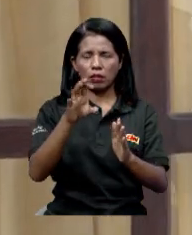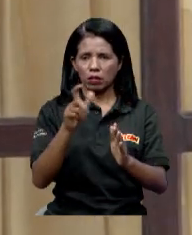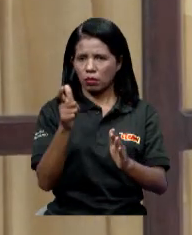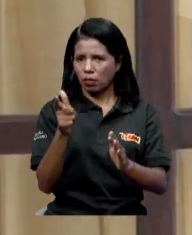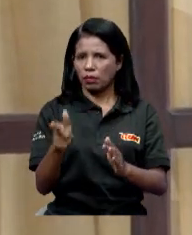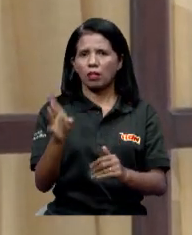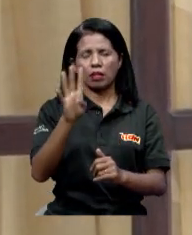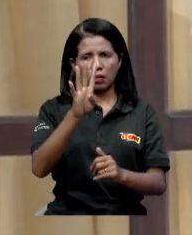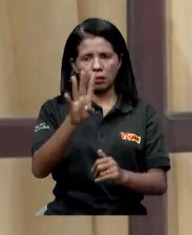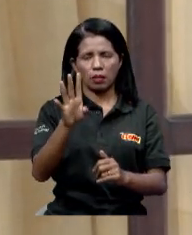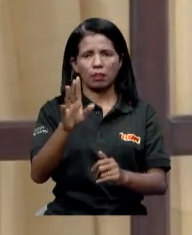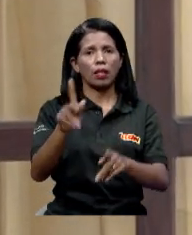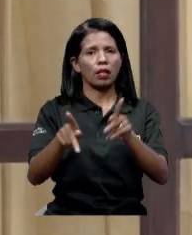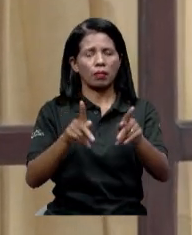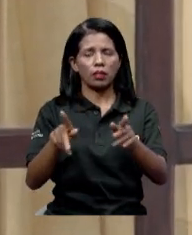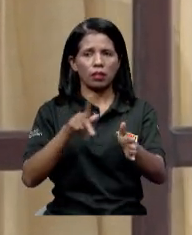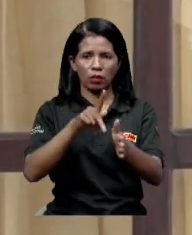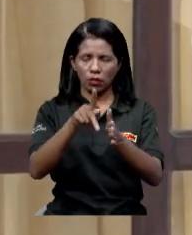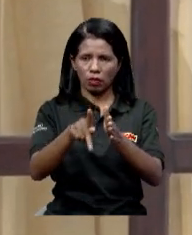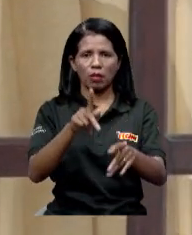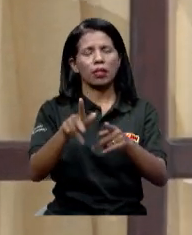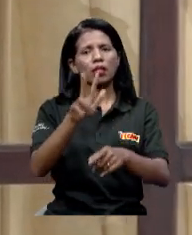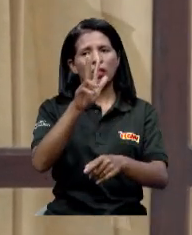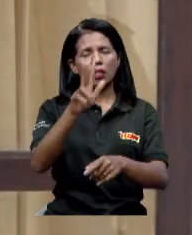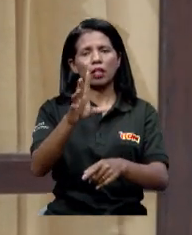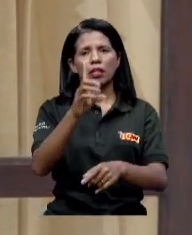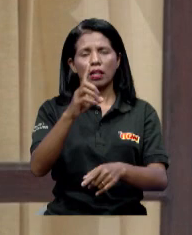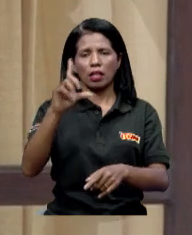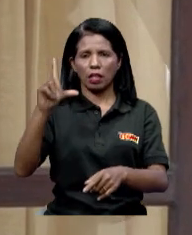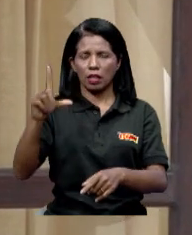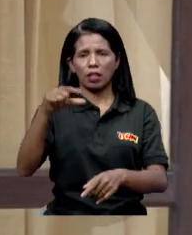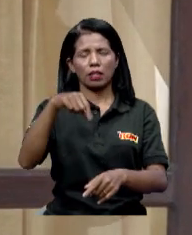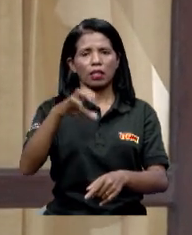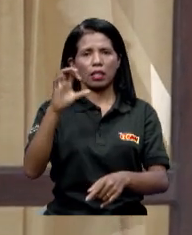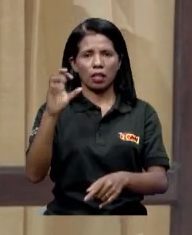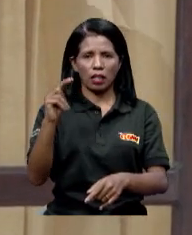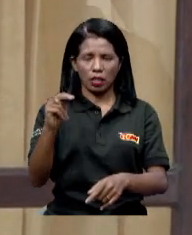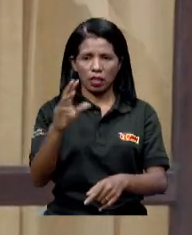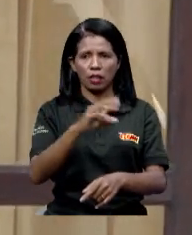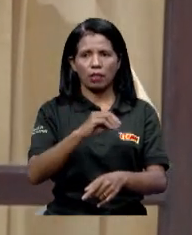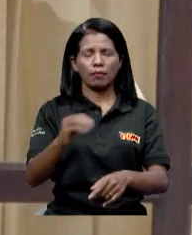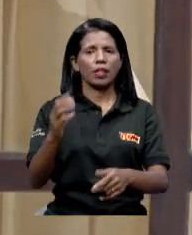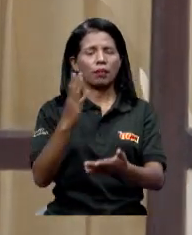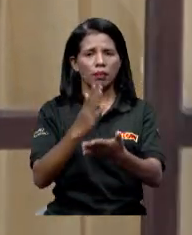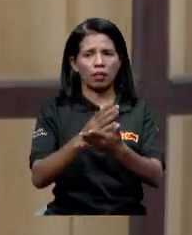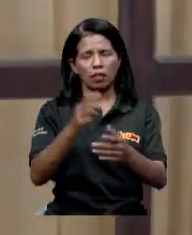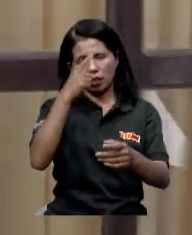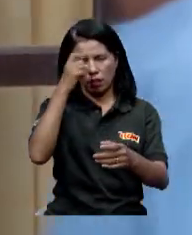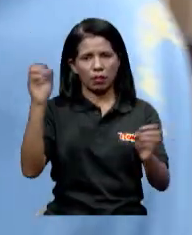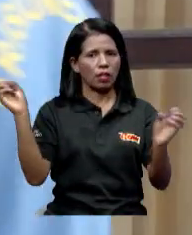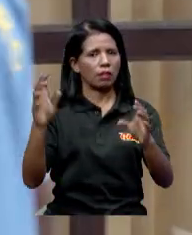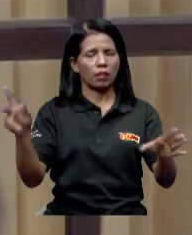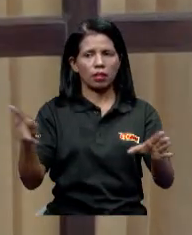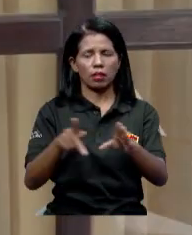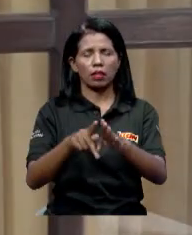recensiat, barguido sira, no arguido na entolo, DL, QN, no ZGR, absolve, tamba la participa e é